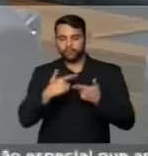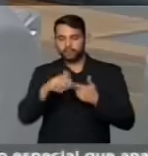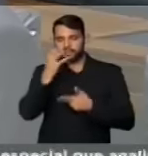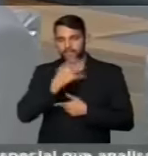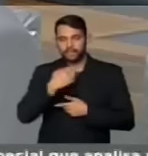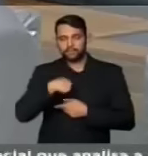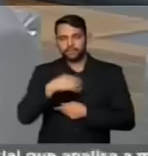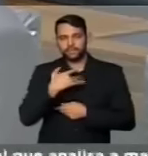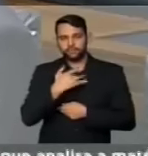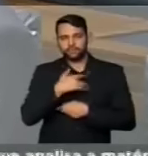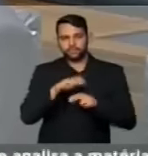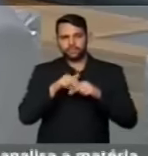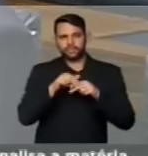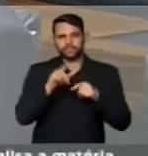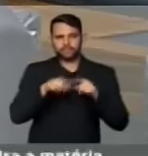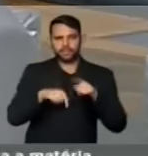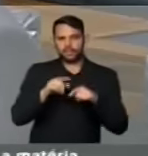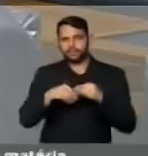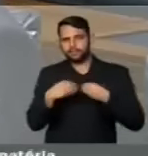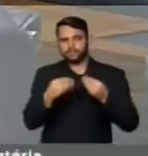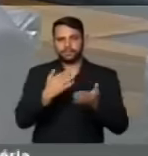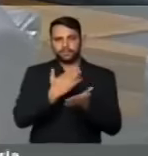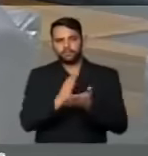Grande, podendo esse material ser distribuído aos